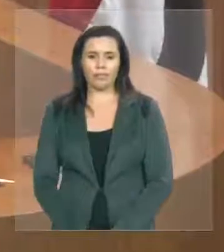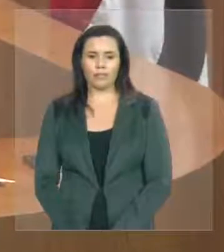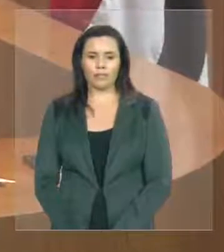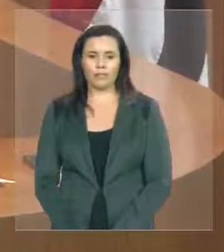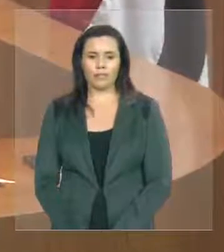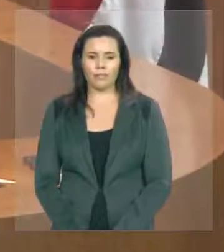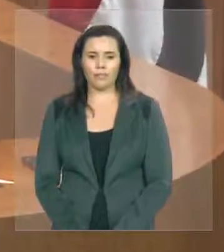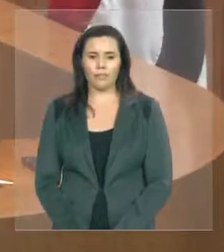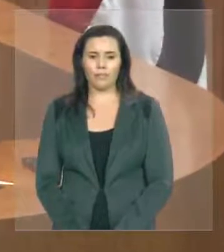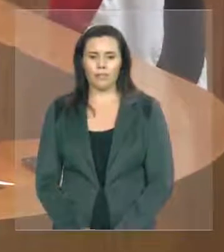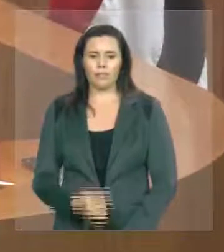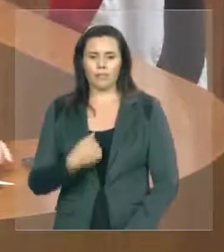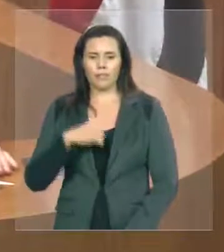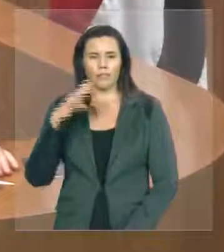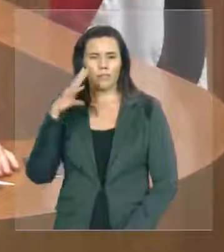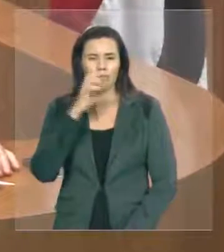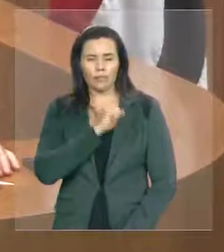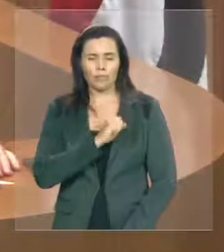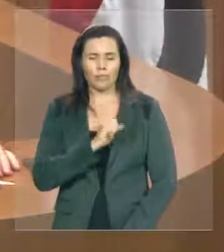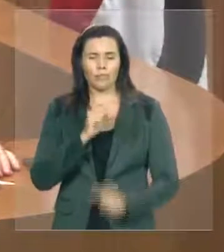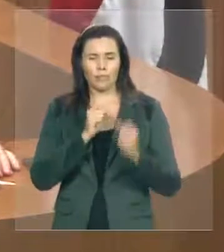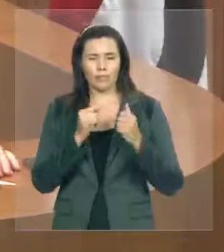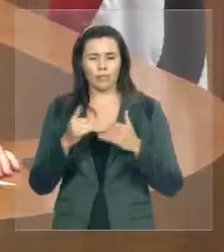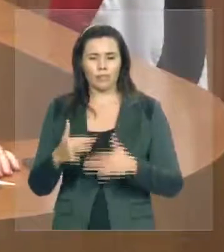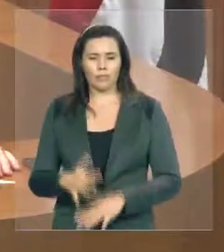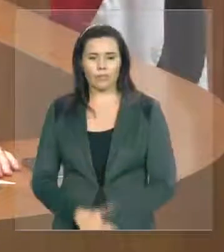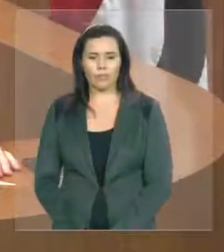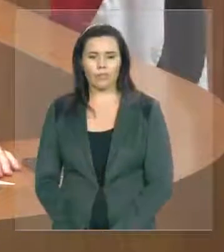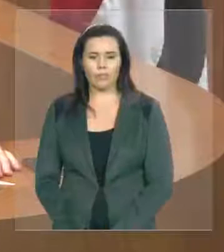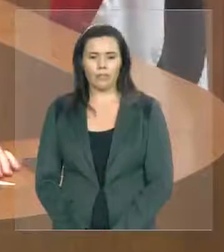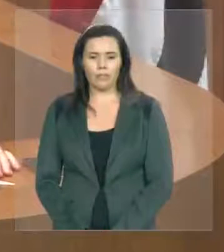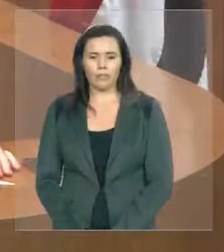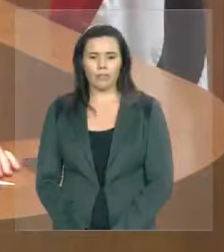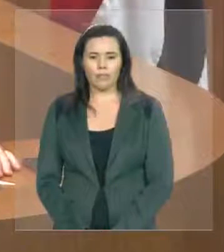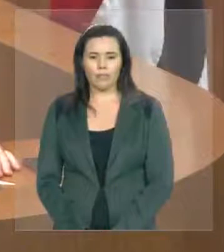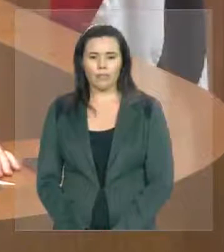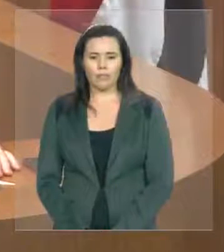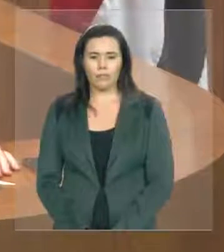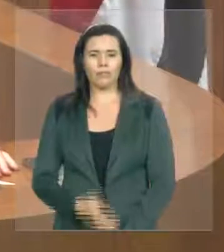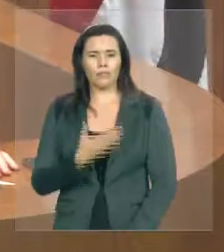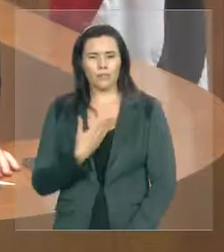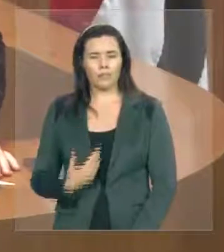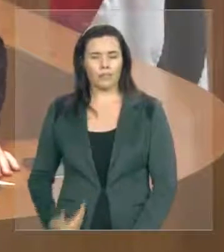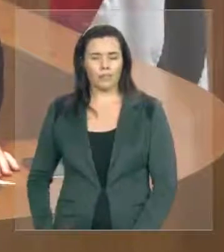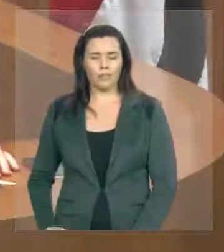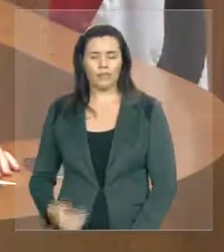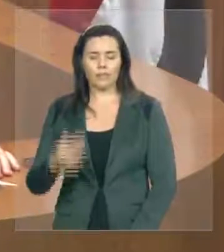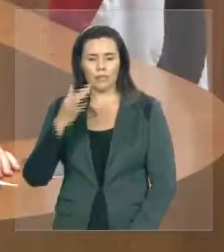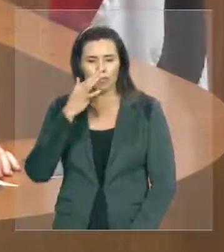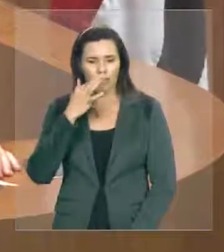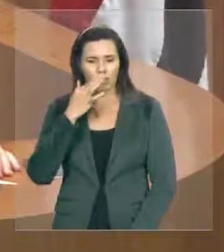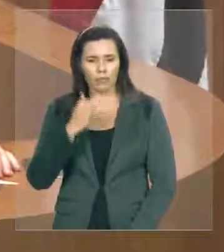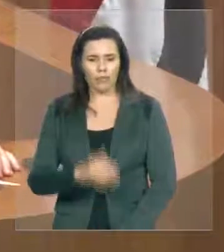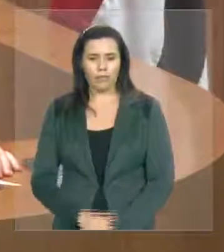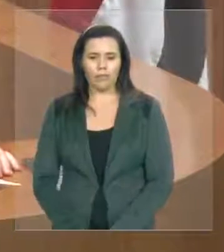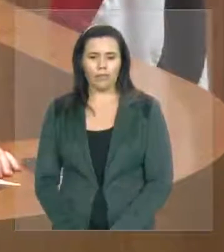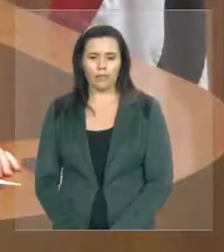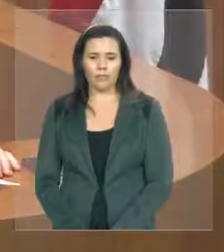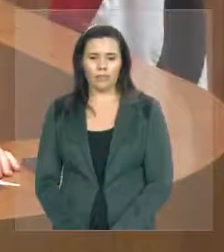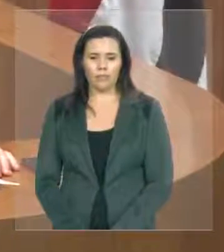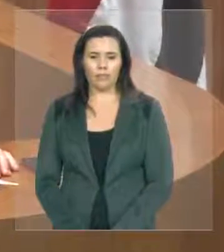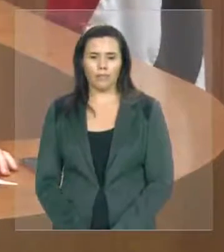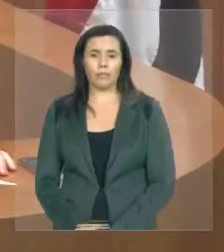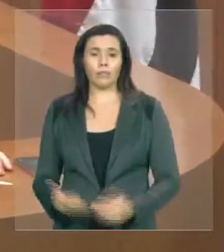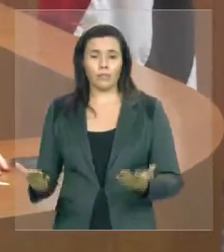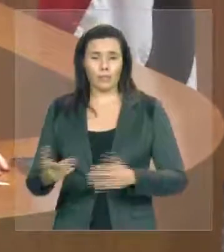vou me reportar rapidamente a essas falas com relação ao governador Flávio Dino e este momento